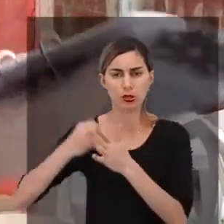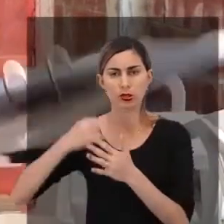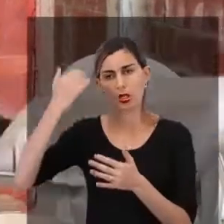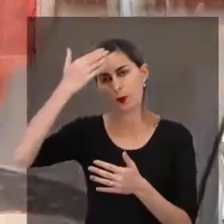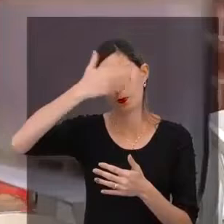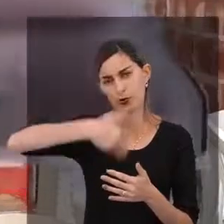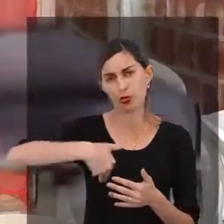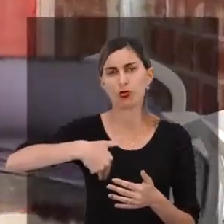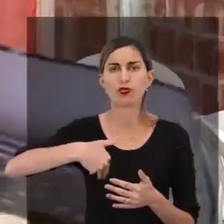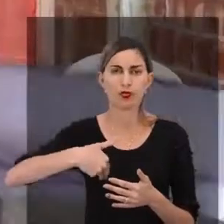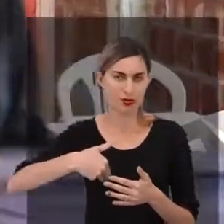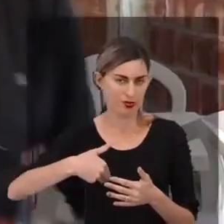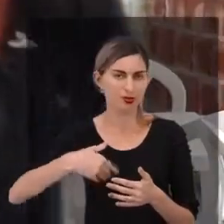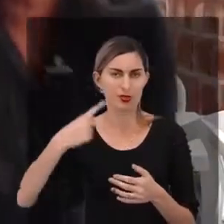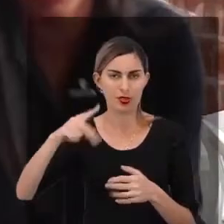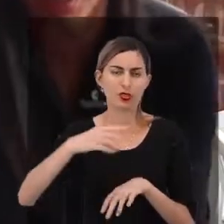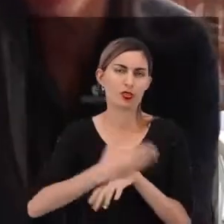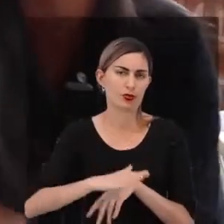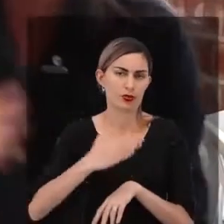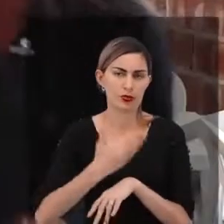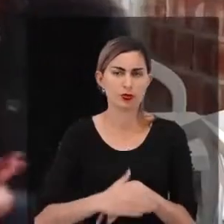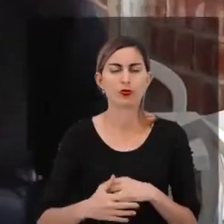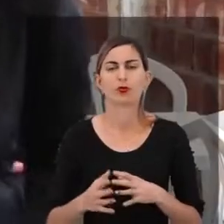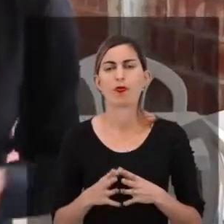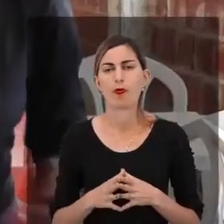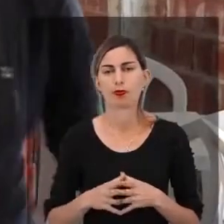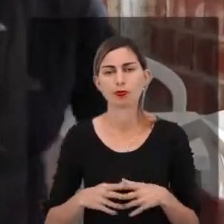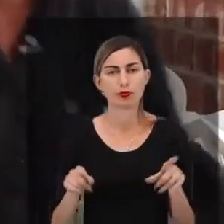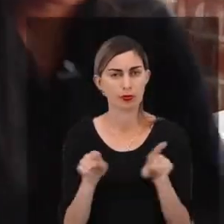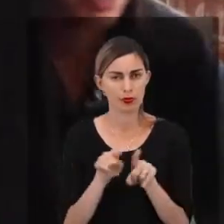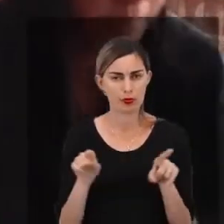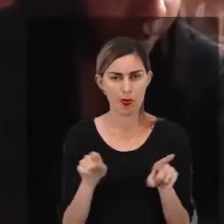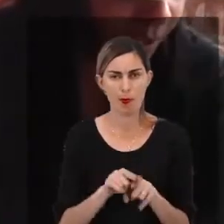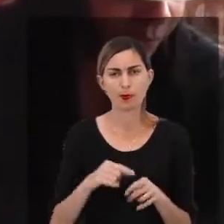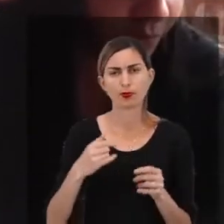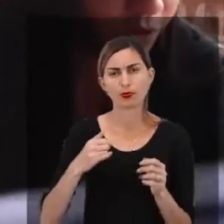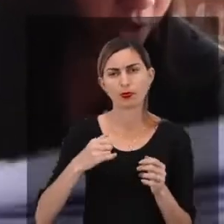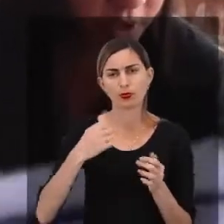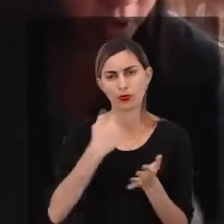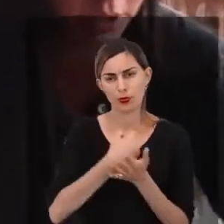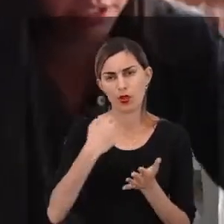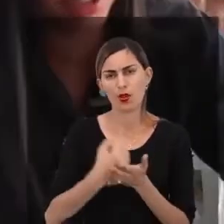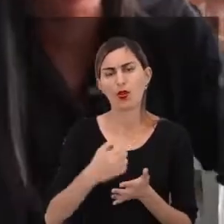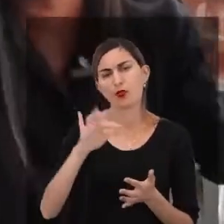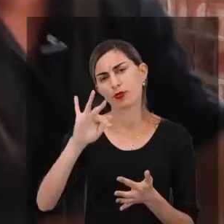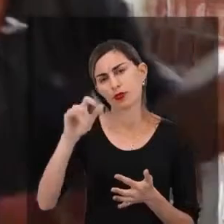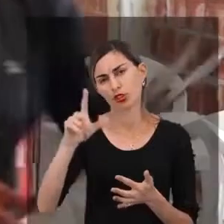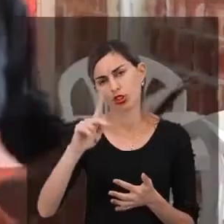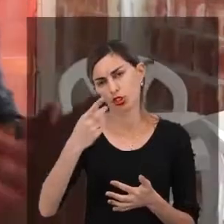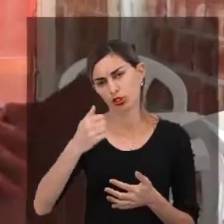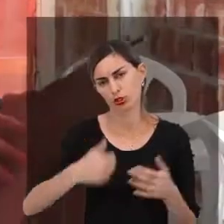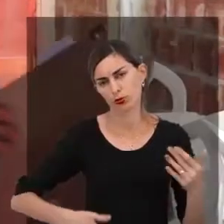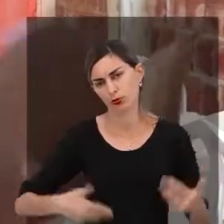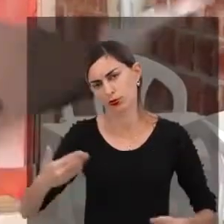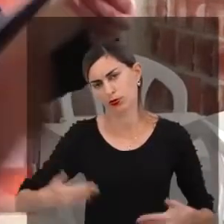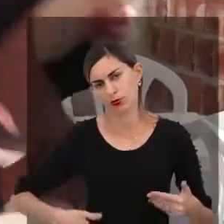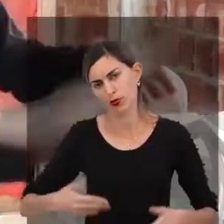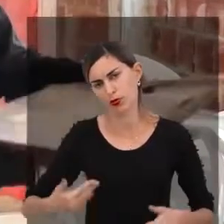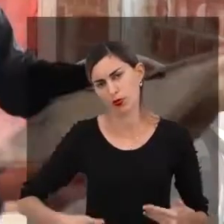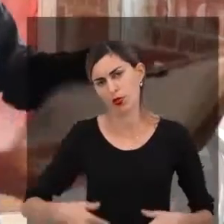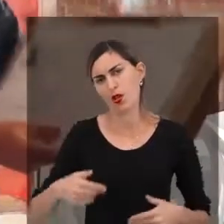funcionário. Isso é uma prova de que ele foi treinado, né? Também tem a ficha de